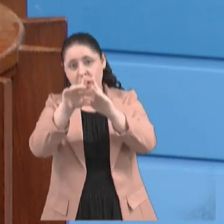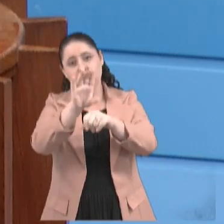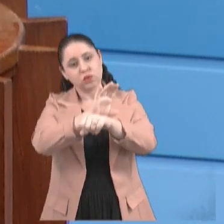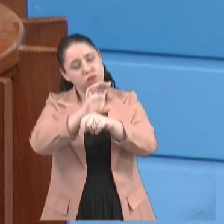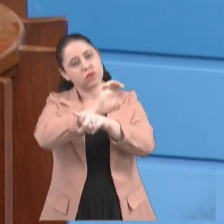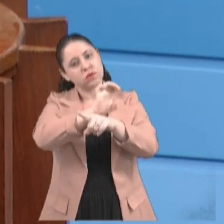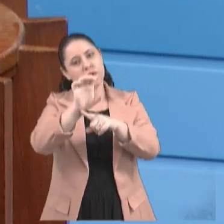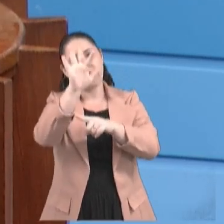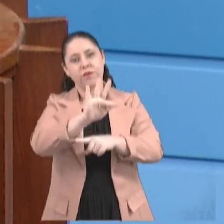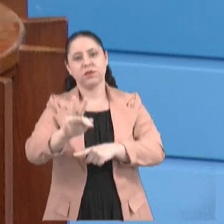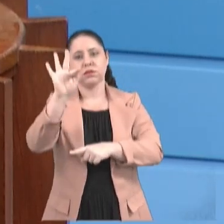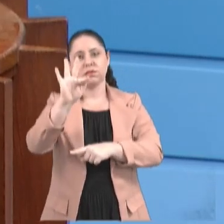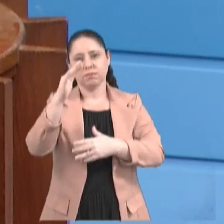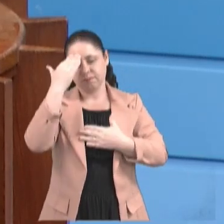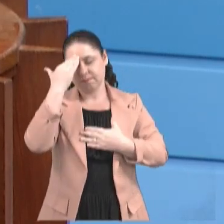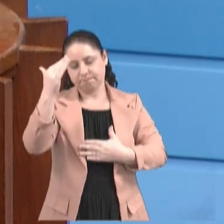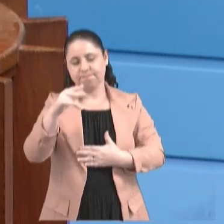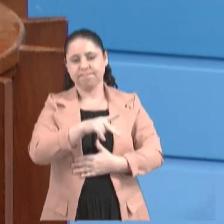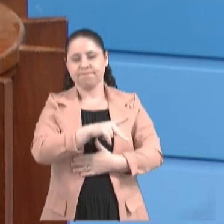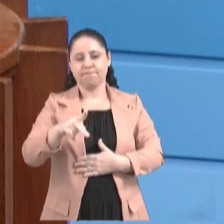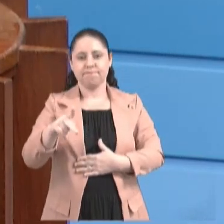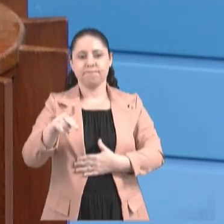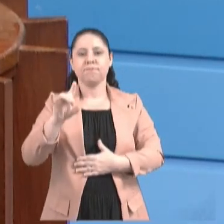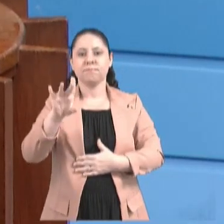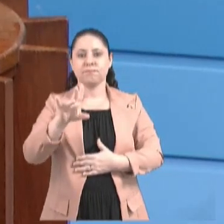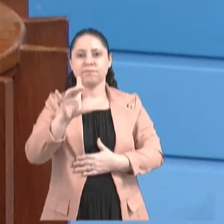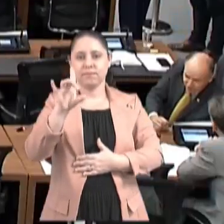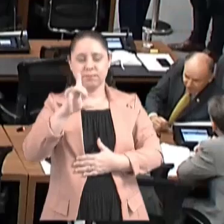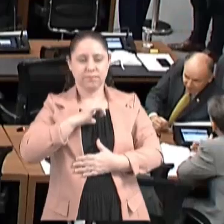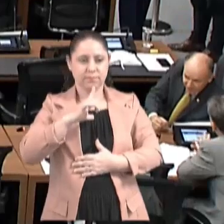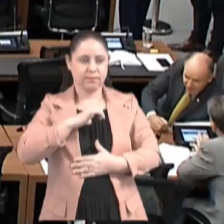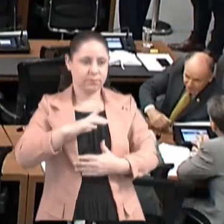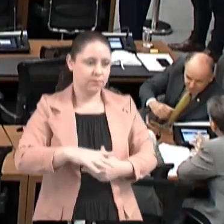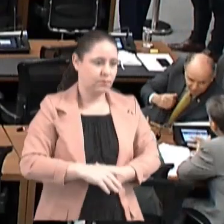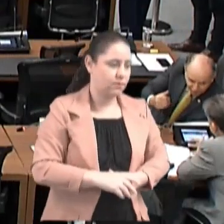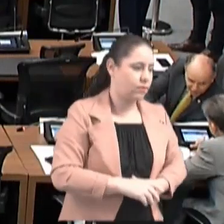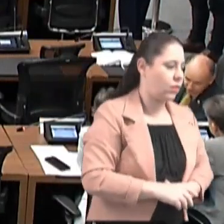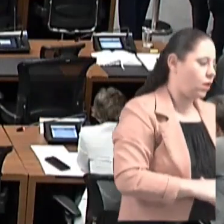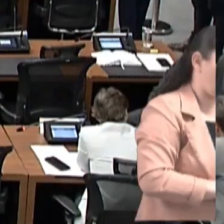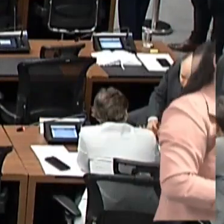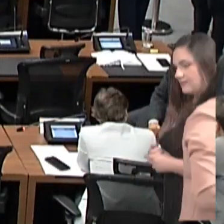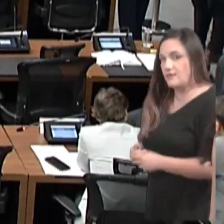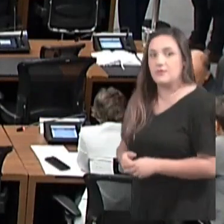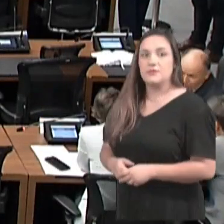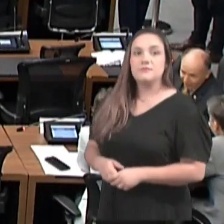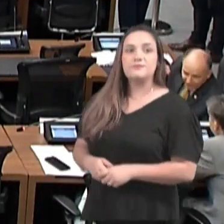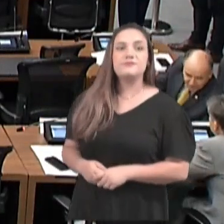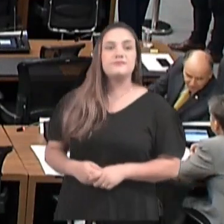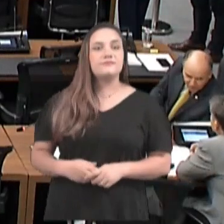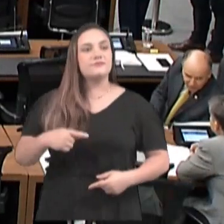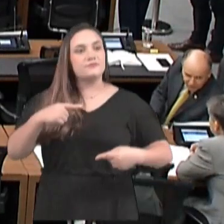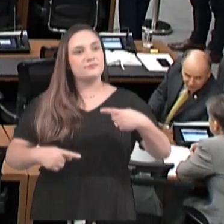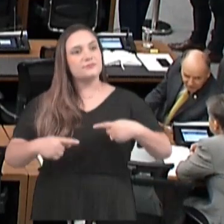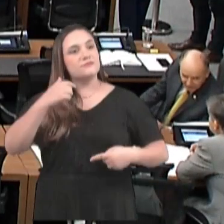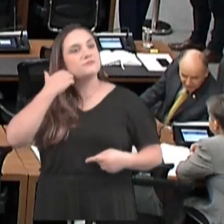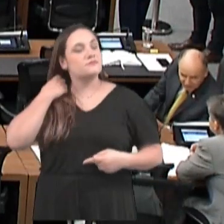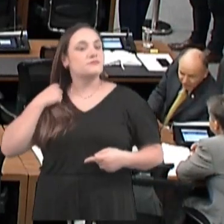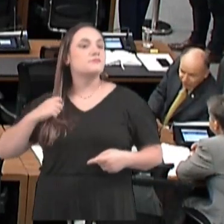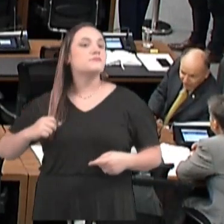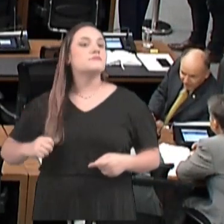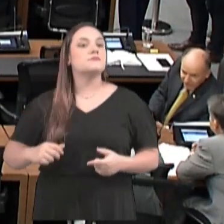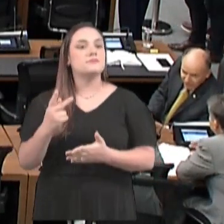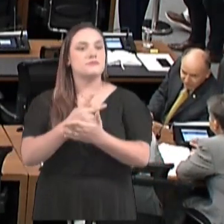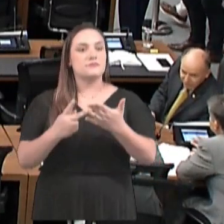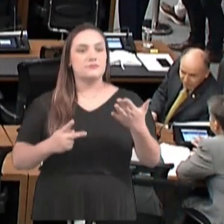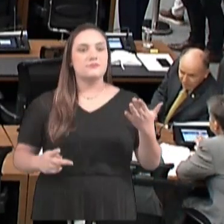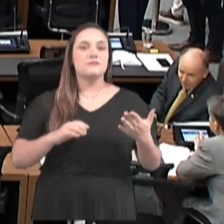Constituição do Estado e a Federal. Obrigado, senhor presidente, era o que tinha. Ainda em discussão. Para discutir, senhor presidente. Deputado Pedro Oceano, para discutir,